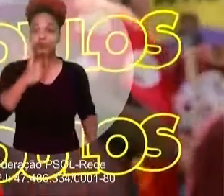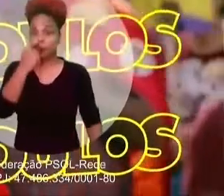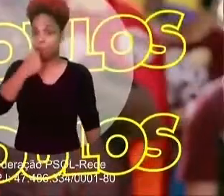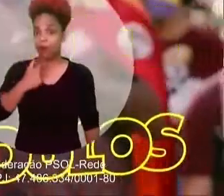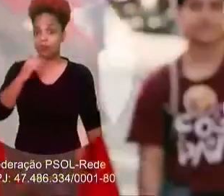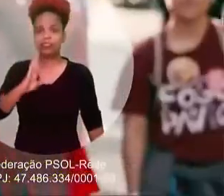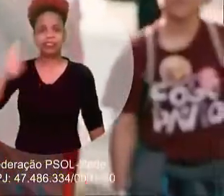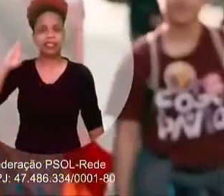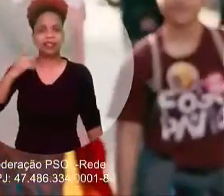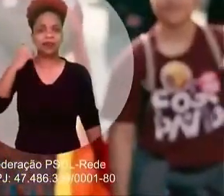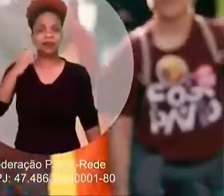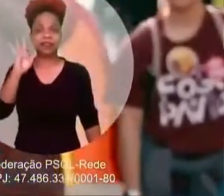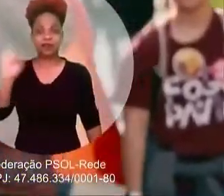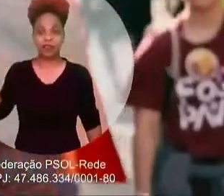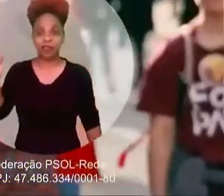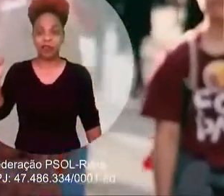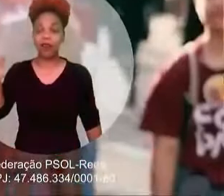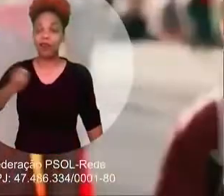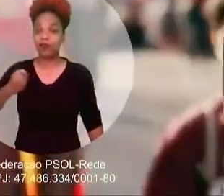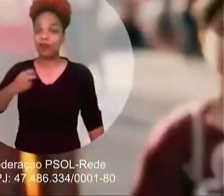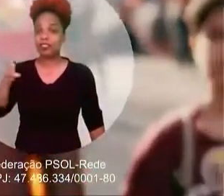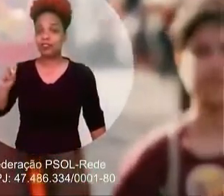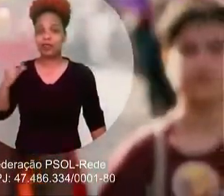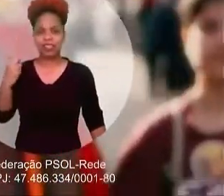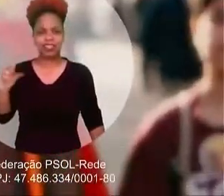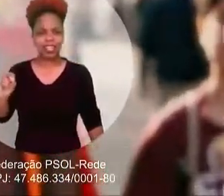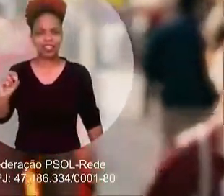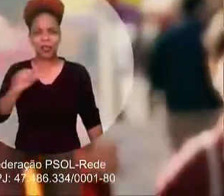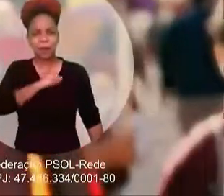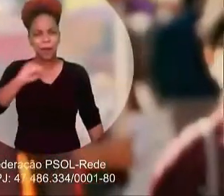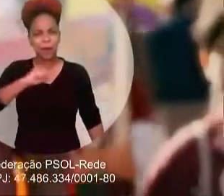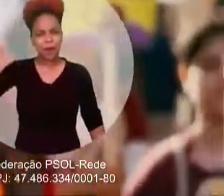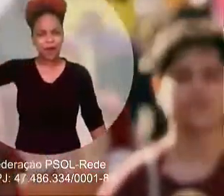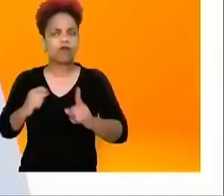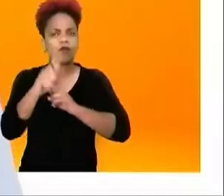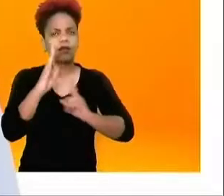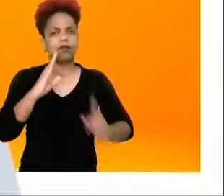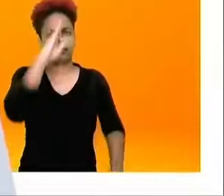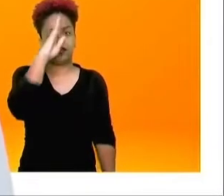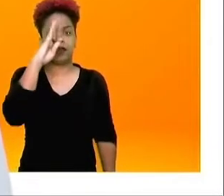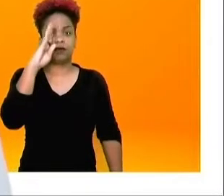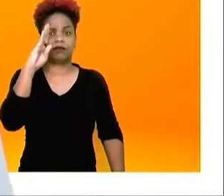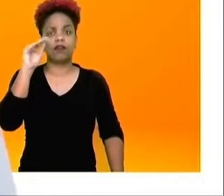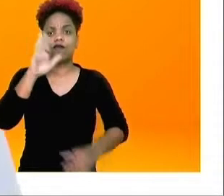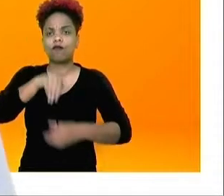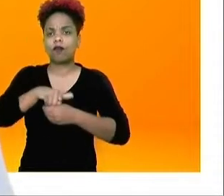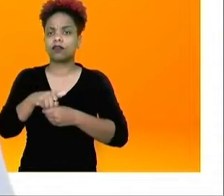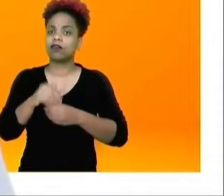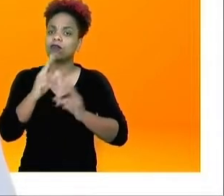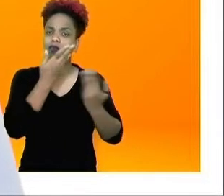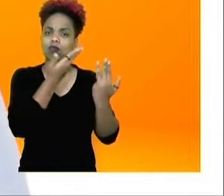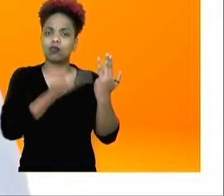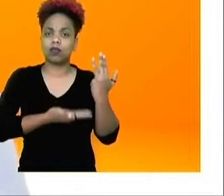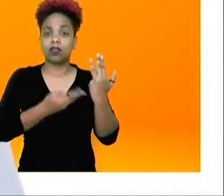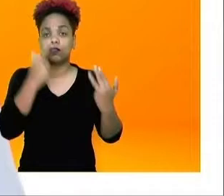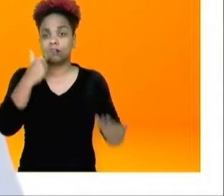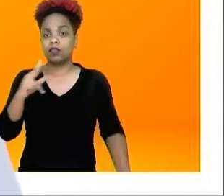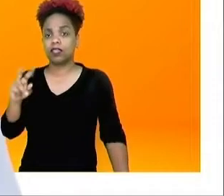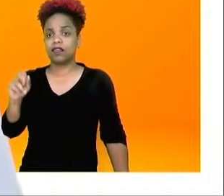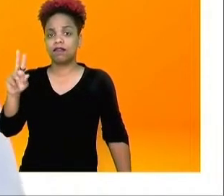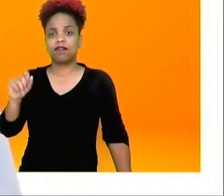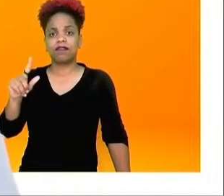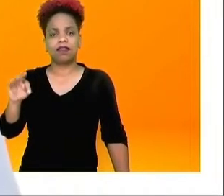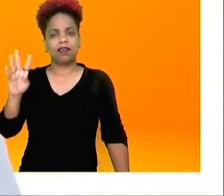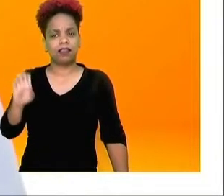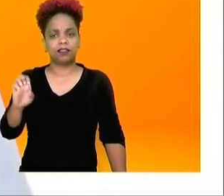sou o Boulos, candidato a deputado federal. 50-10 para cima deles. Para Bolsonaro, é Lula. Sou Ivan